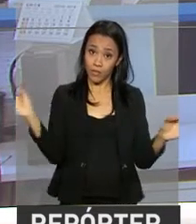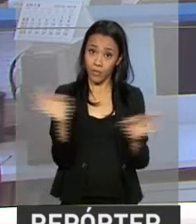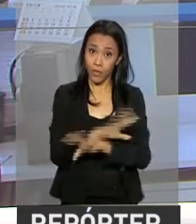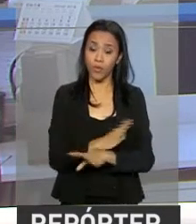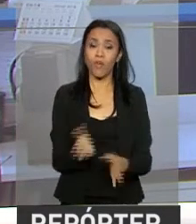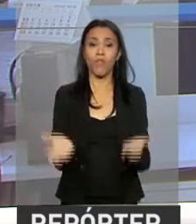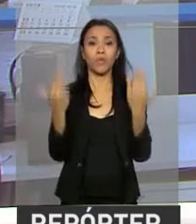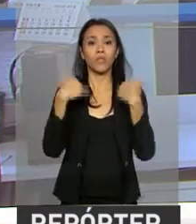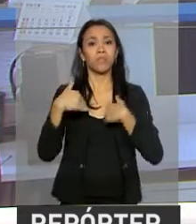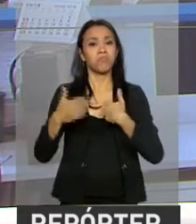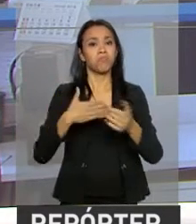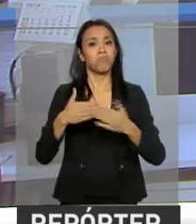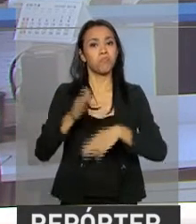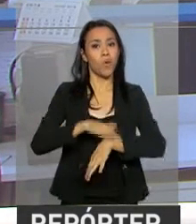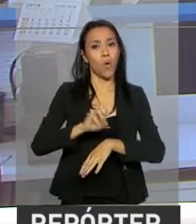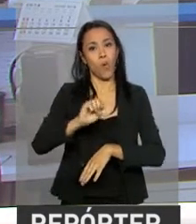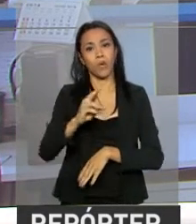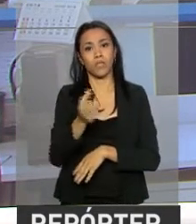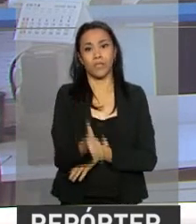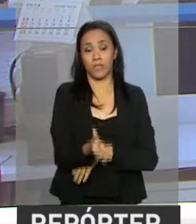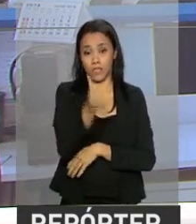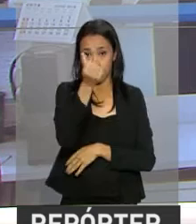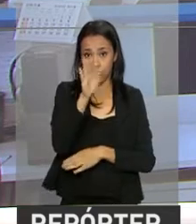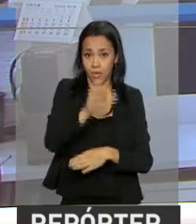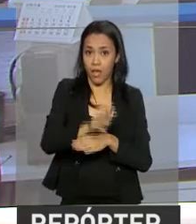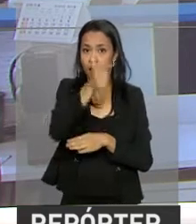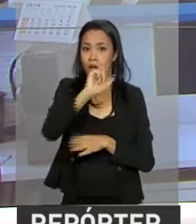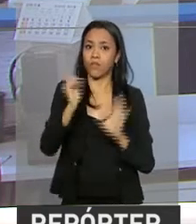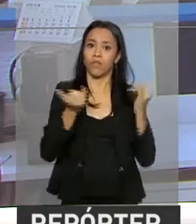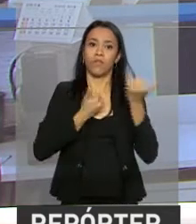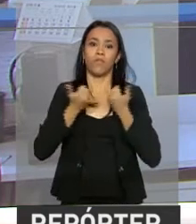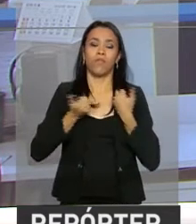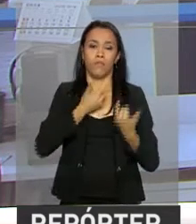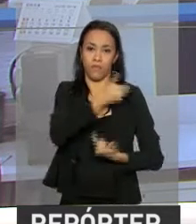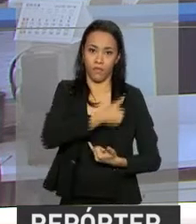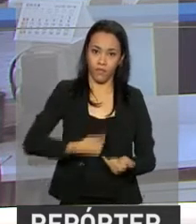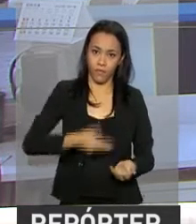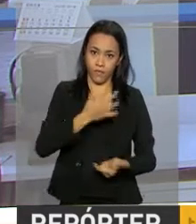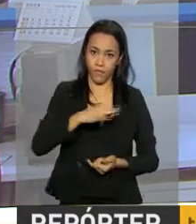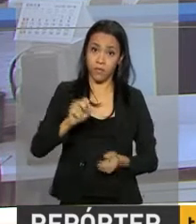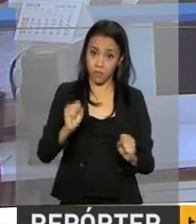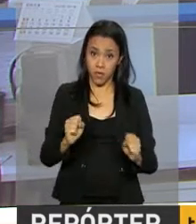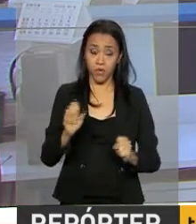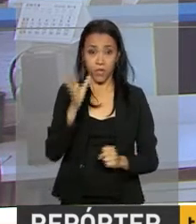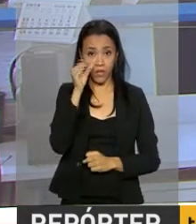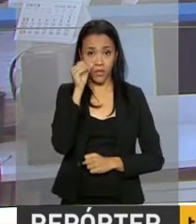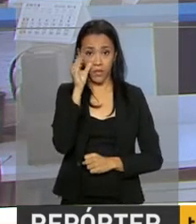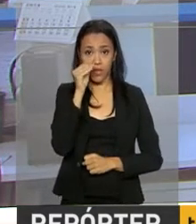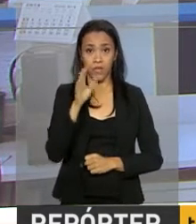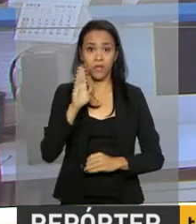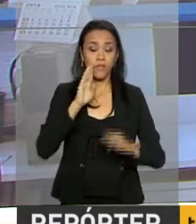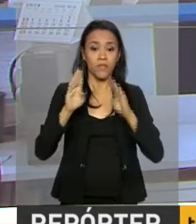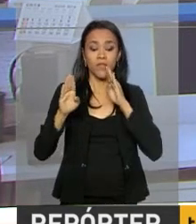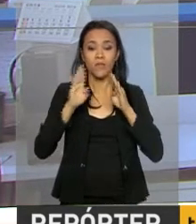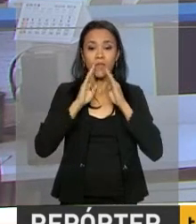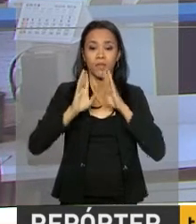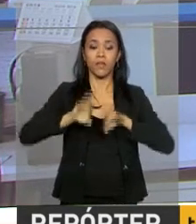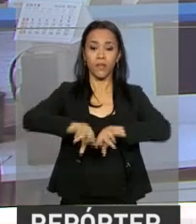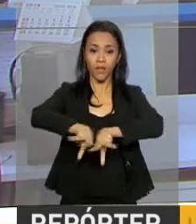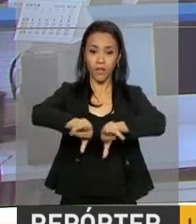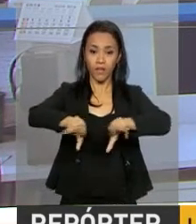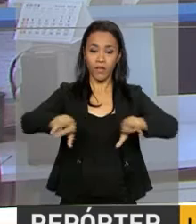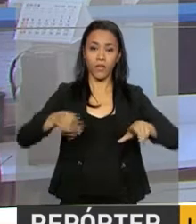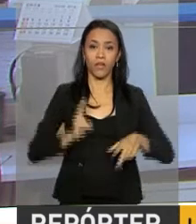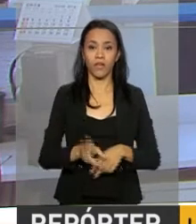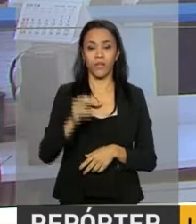a qualquer momento ou às seis da tarde com outras informações do governo federal acompanhe também as nossas novidades em nossas redes sociais